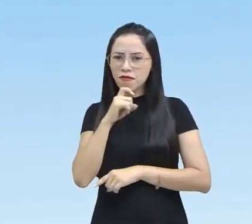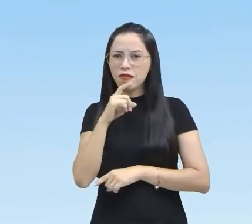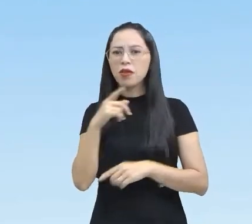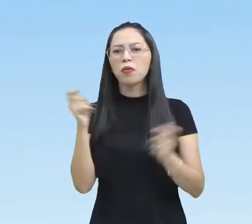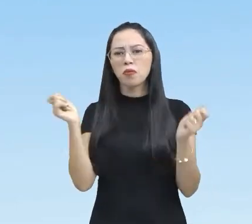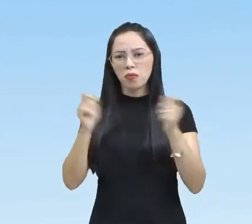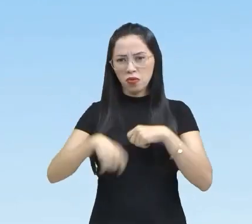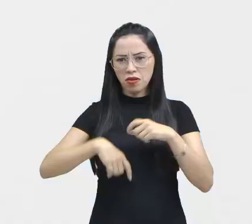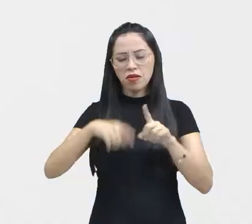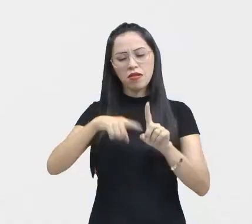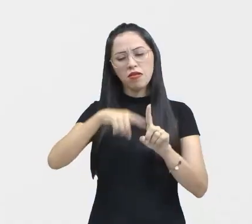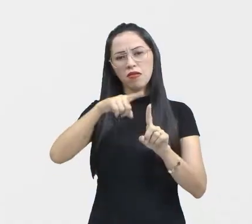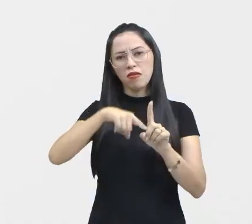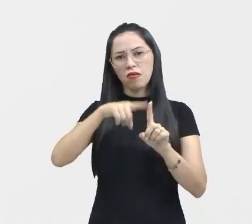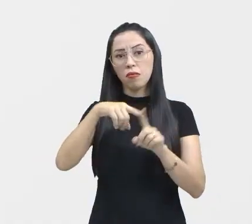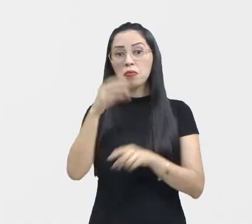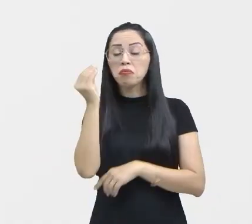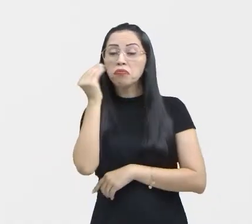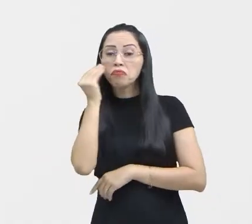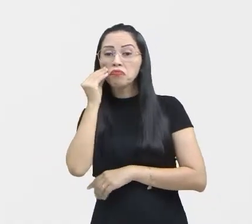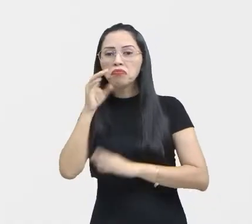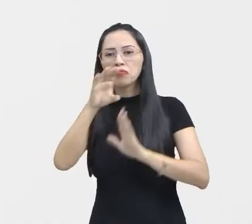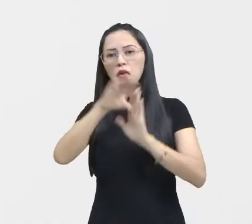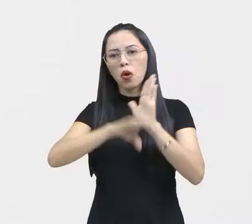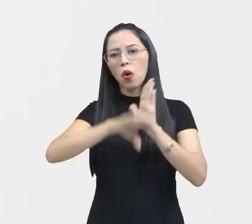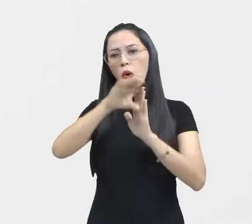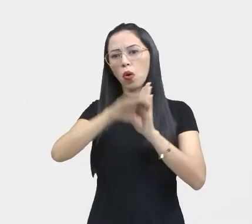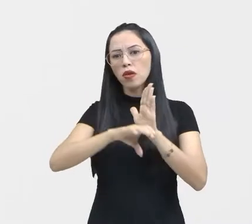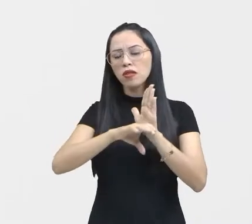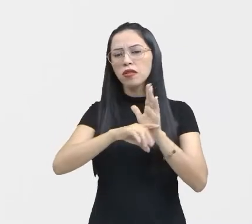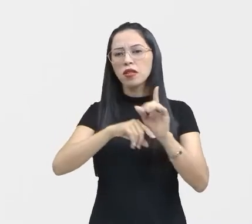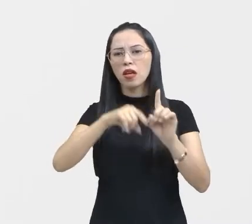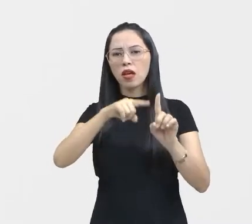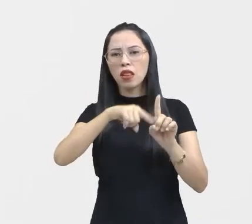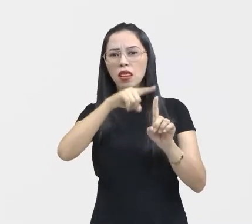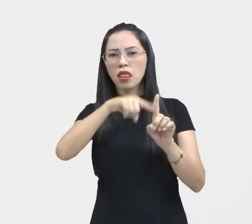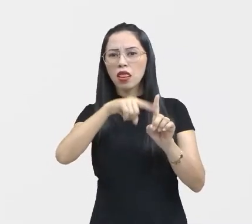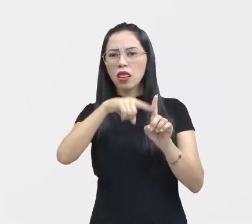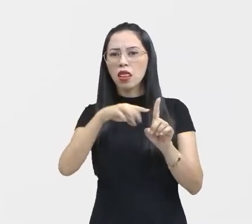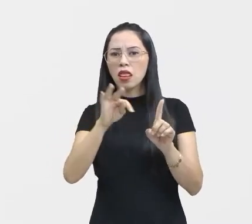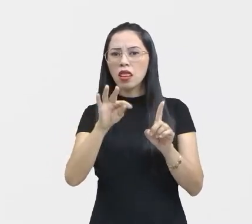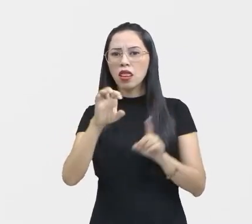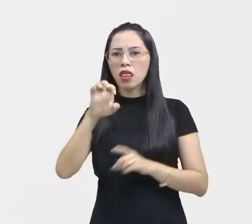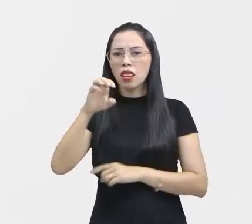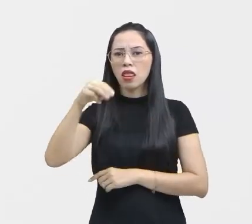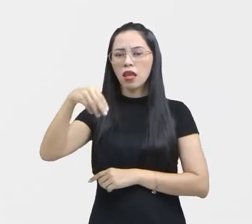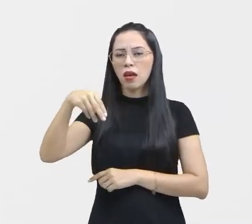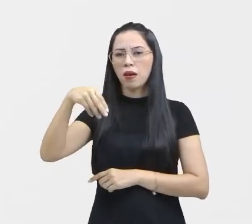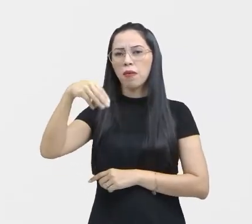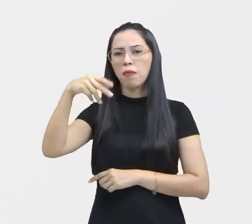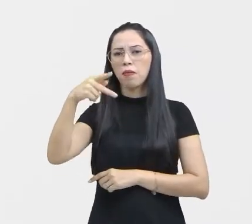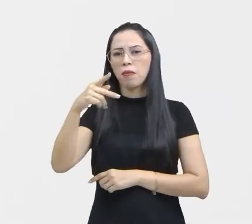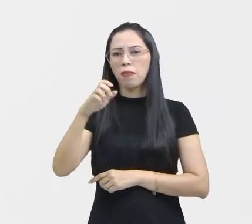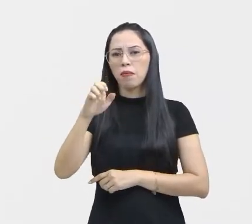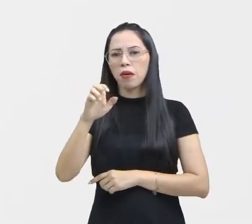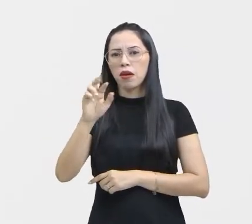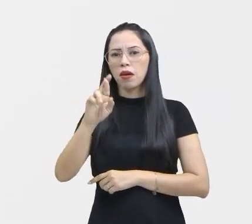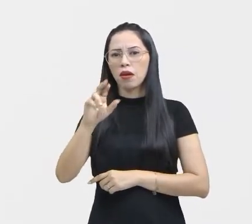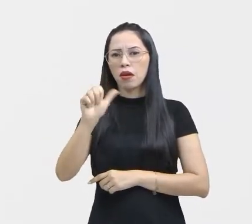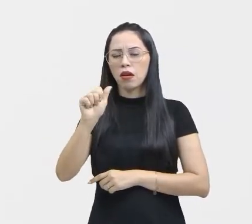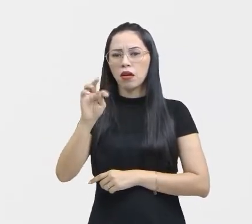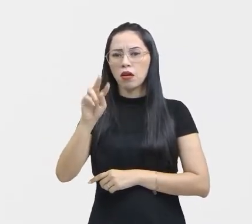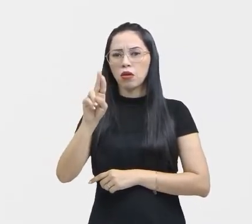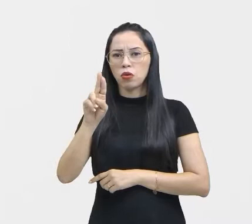de temperatura. Para expressar medidas de temperatura, podemos utilizar como unidade de medida